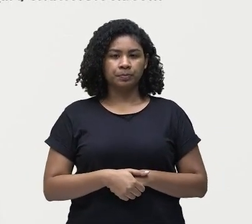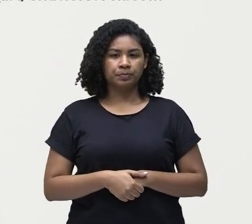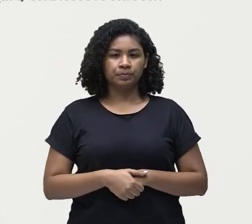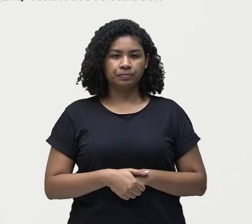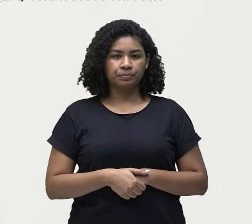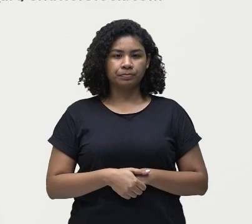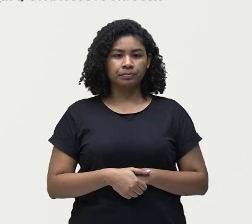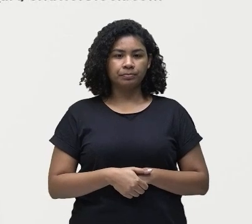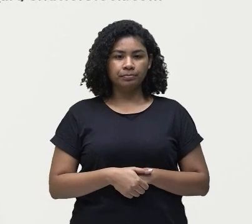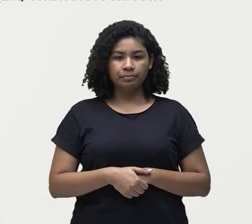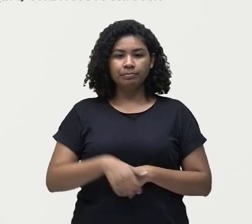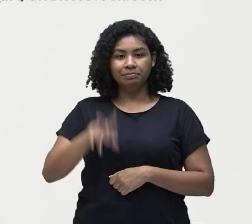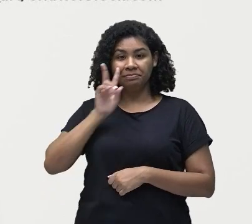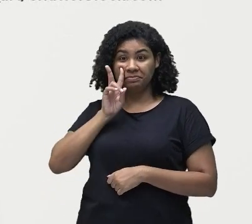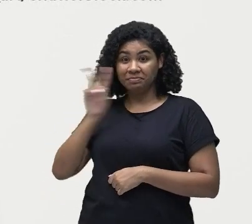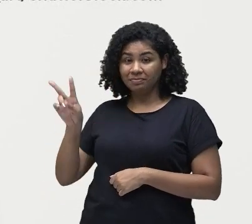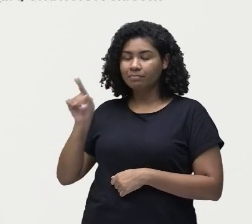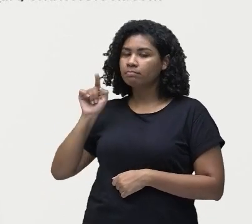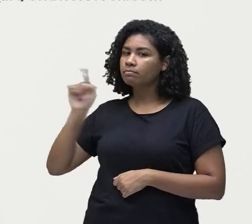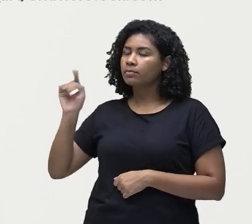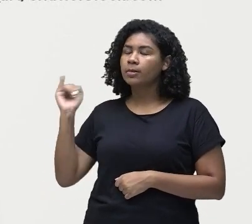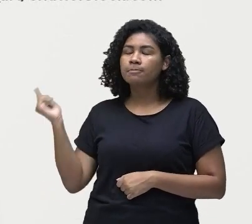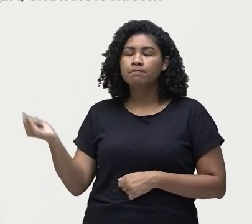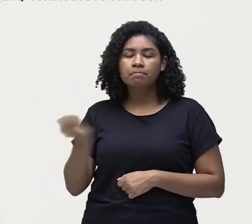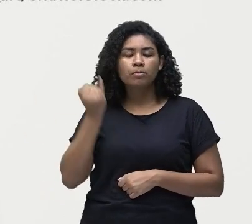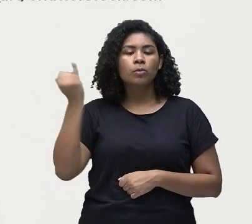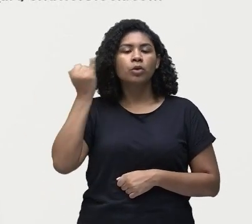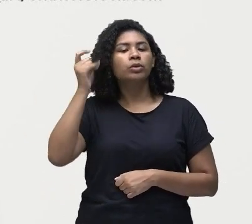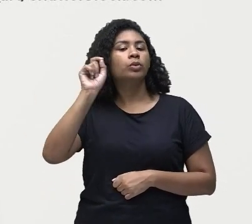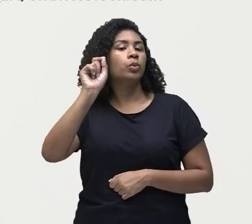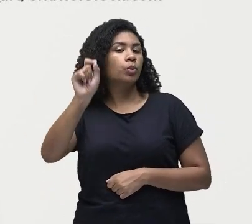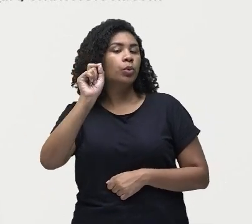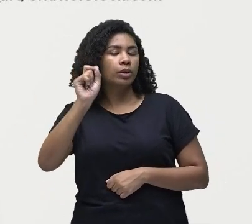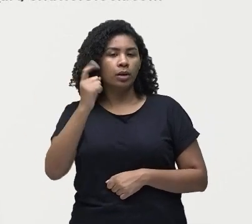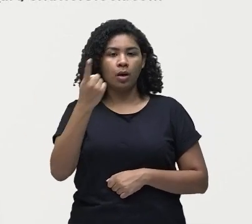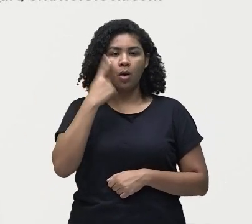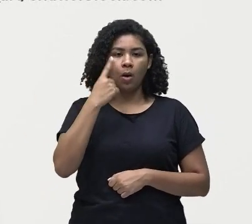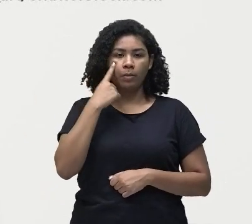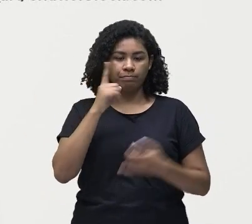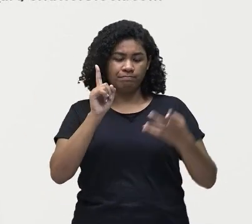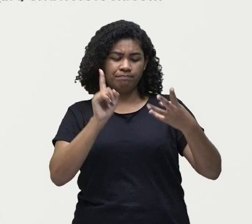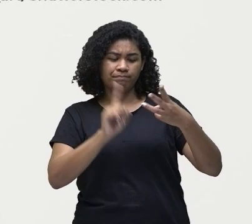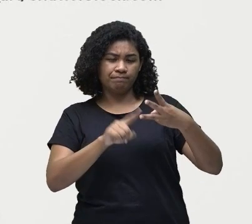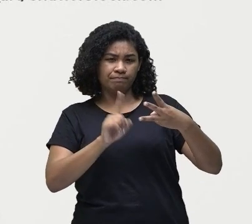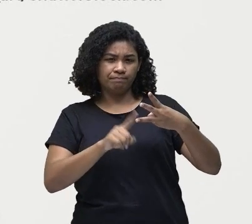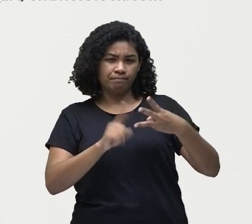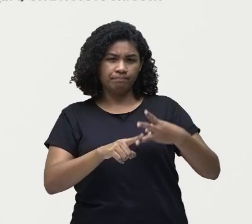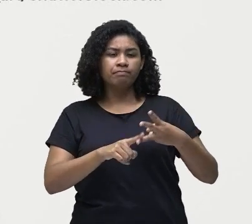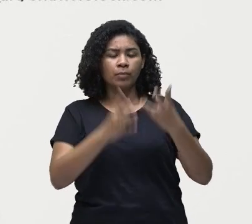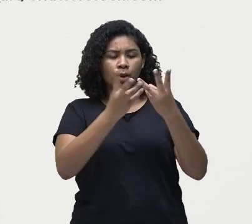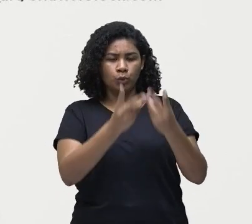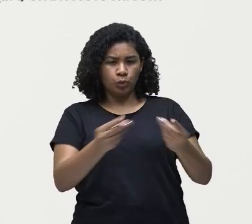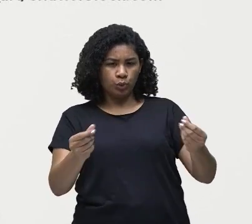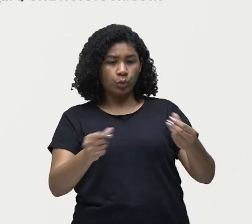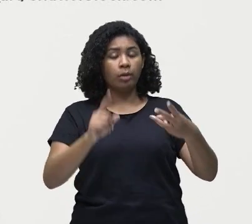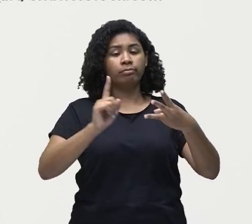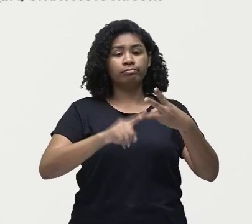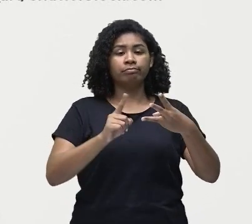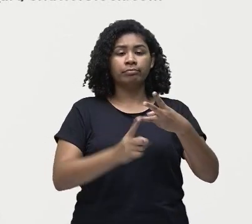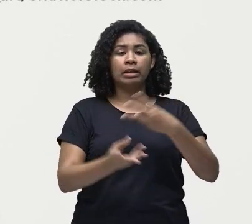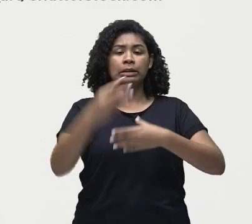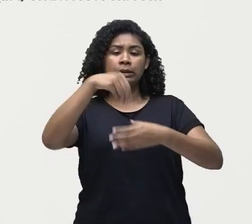alimento. Importante relembrar aqui que os decompositores fazem parte desse